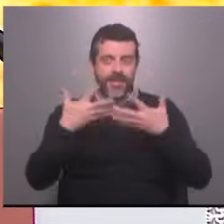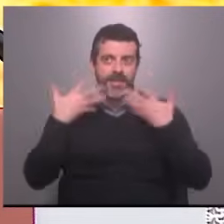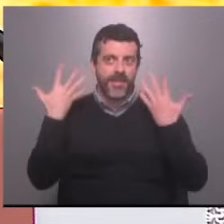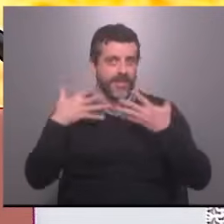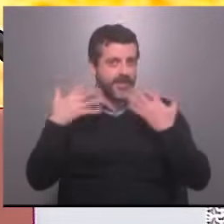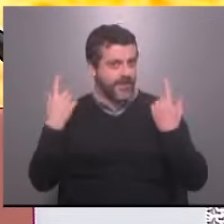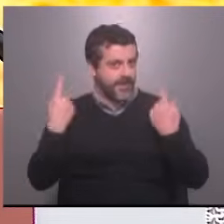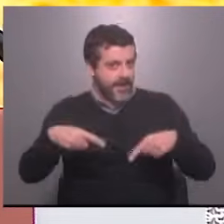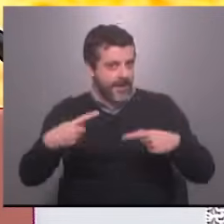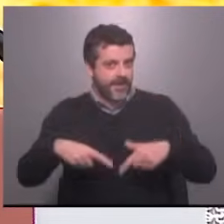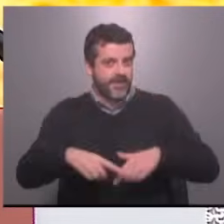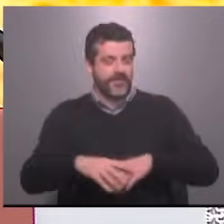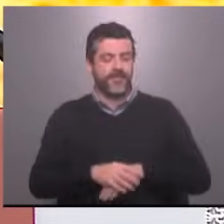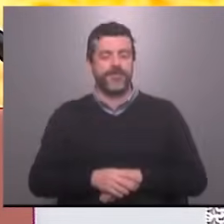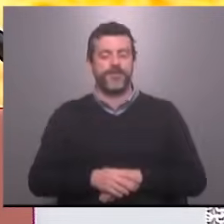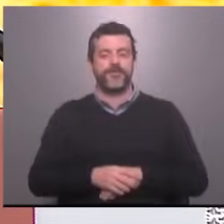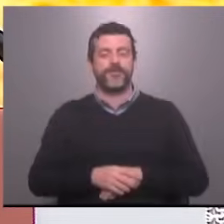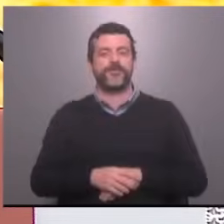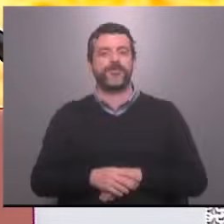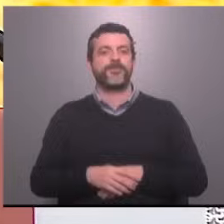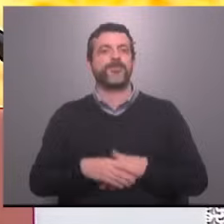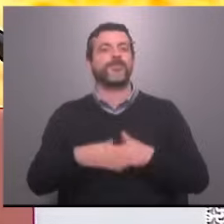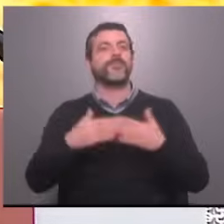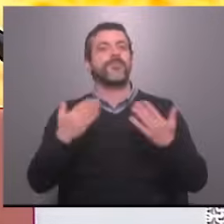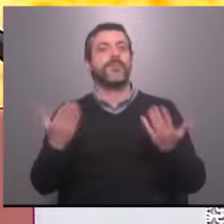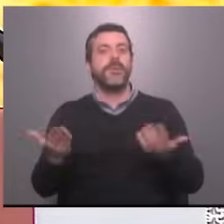É um tempo de alegria.